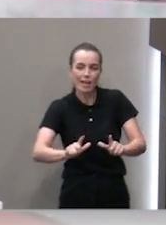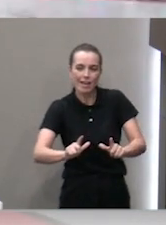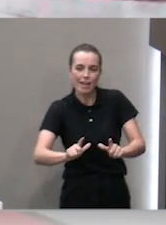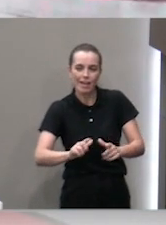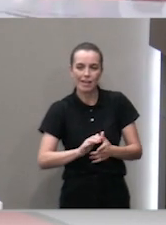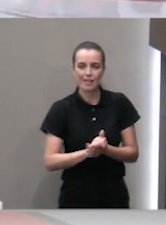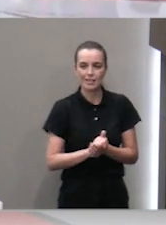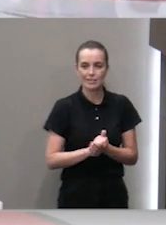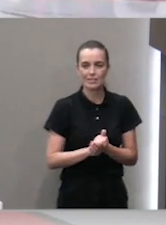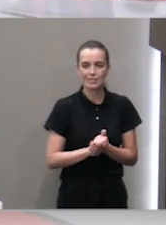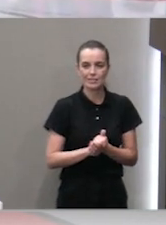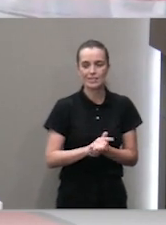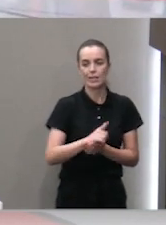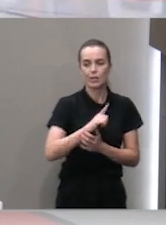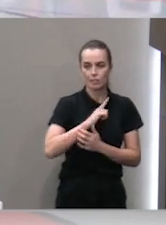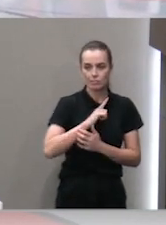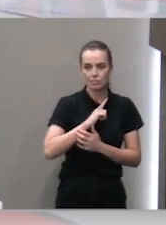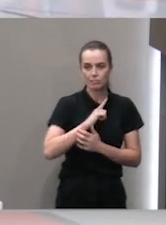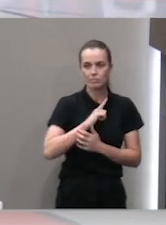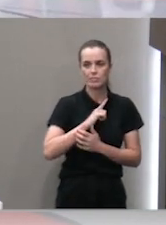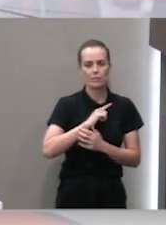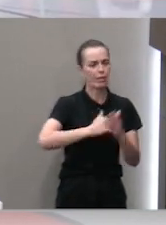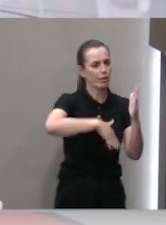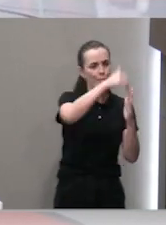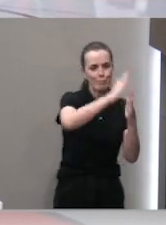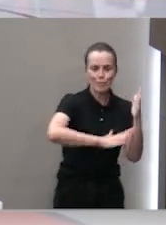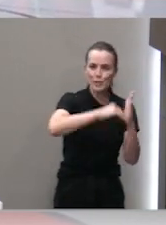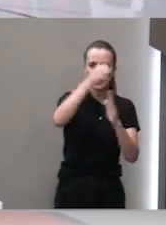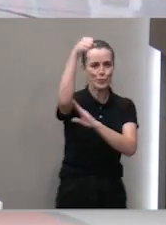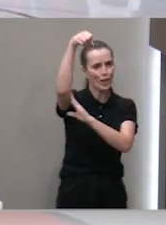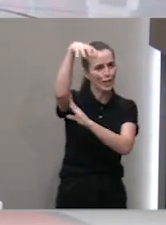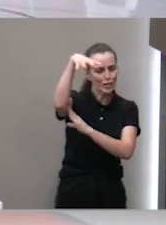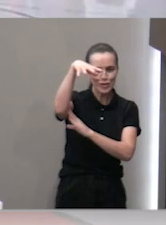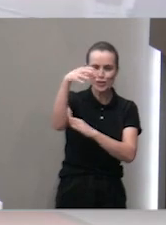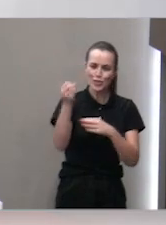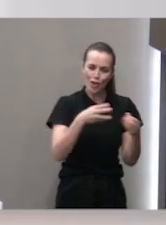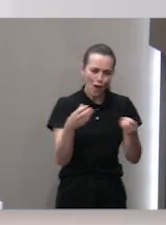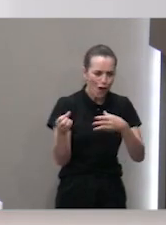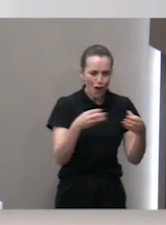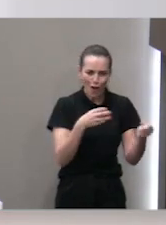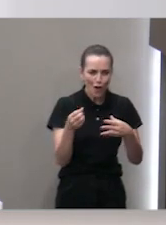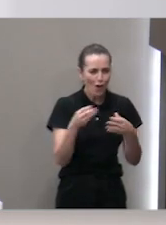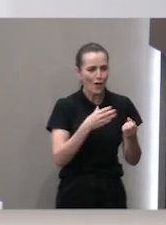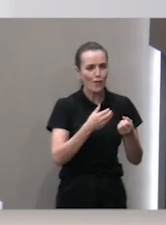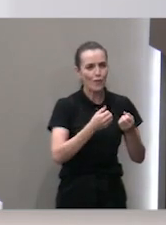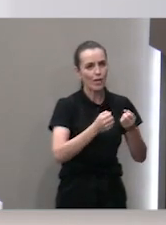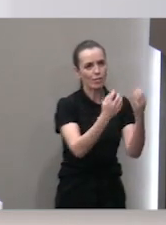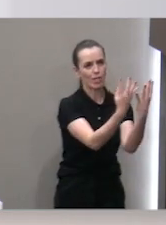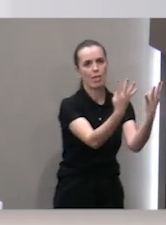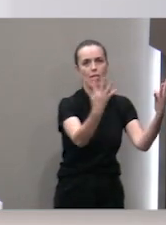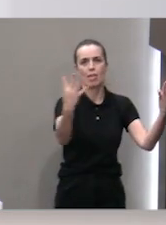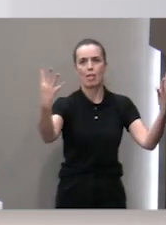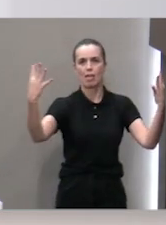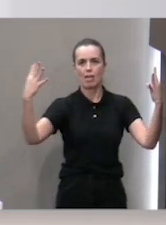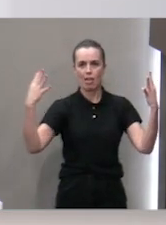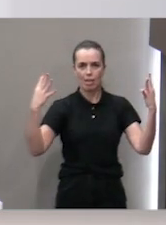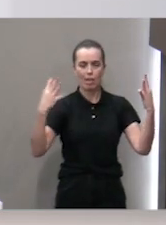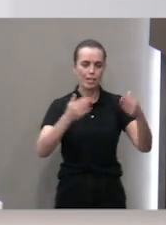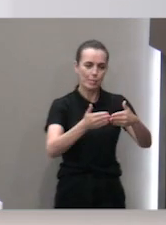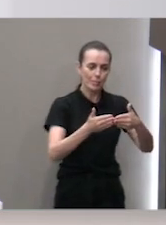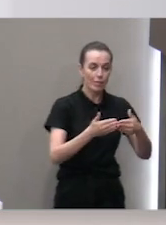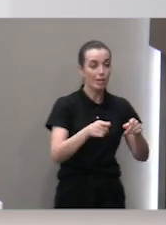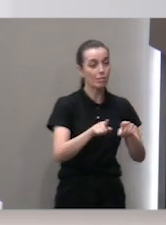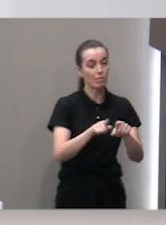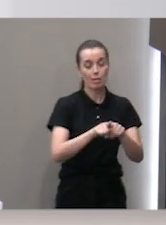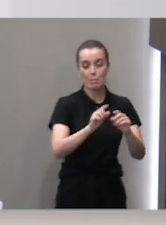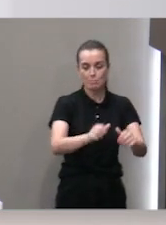ampliamos o tablado, realizamos pinturas, iluminação, instalamos redes de proteção e outras benfeitorias,